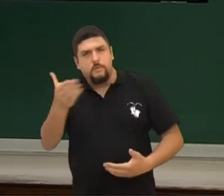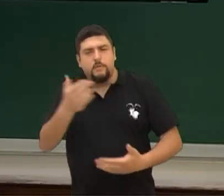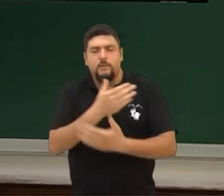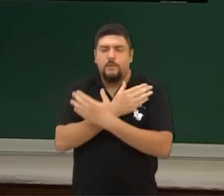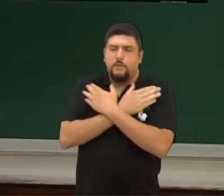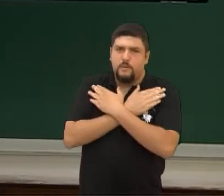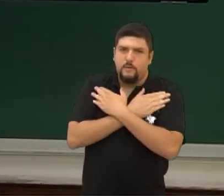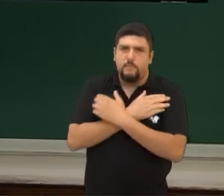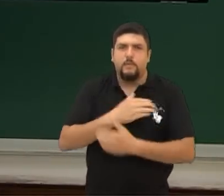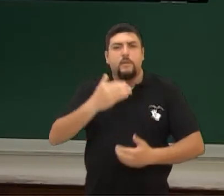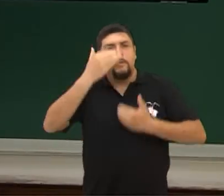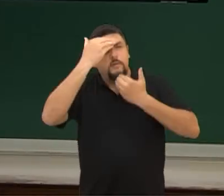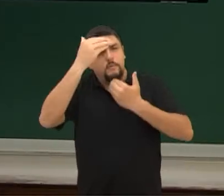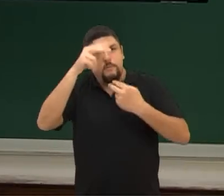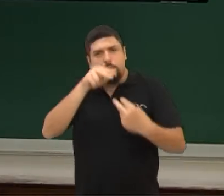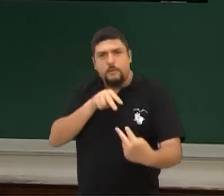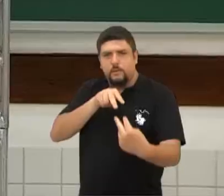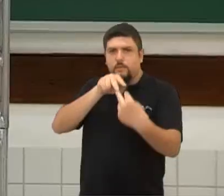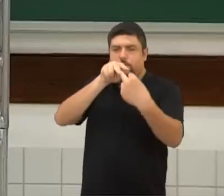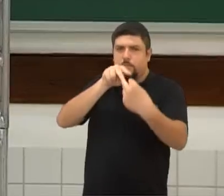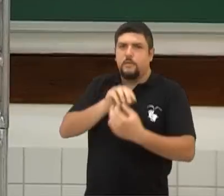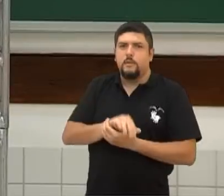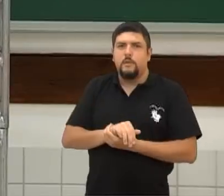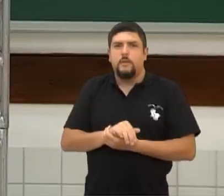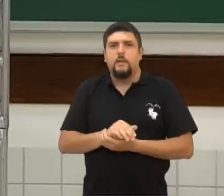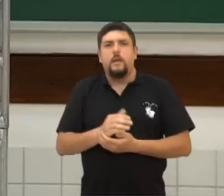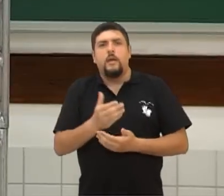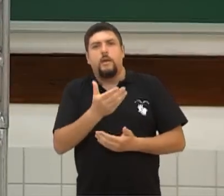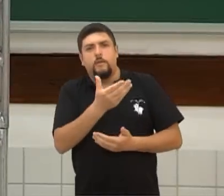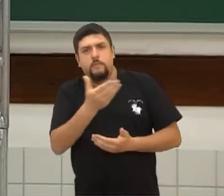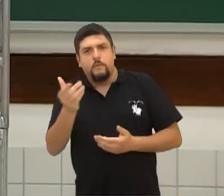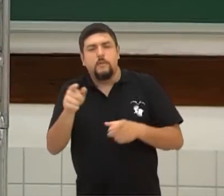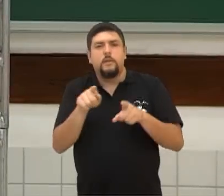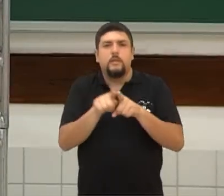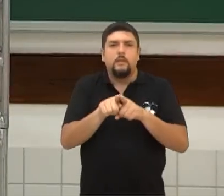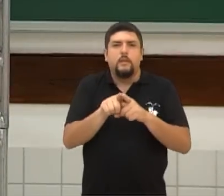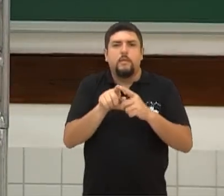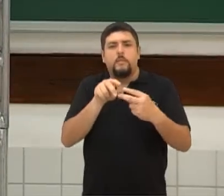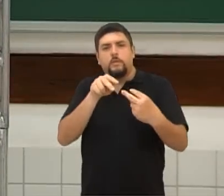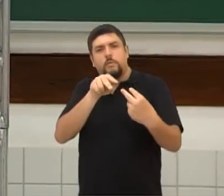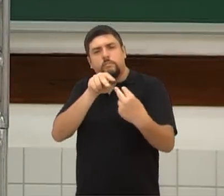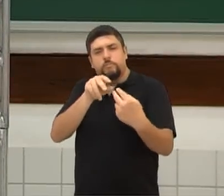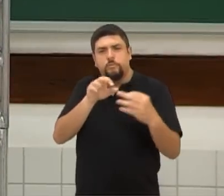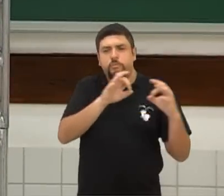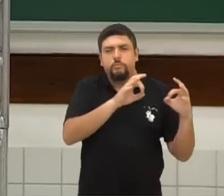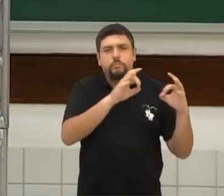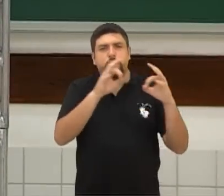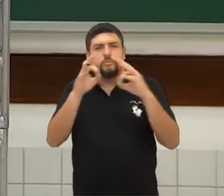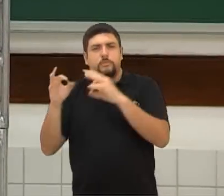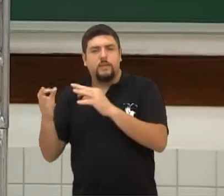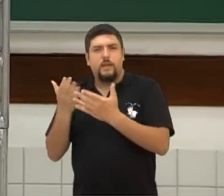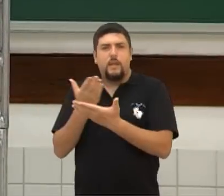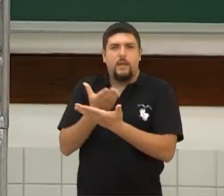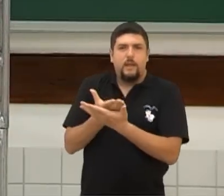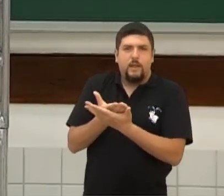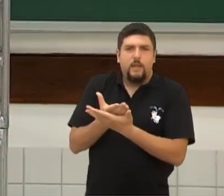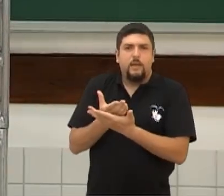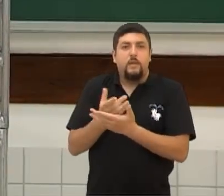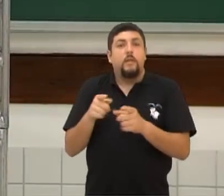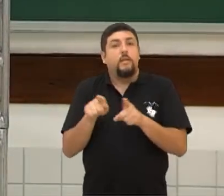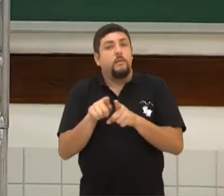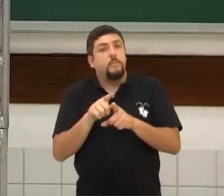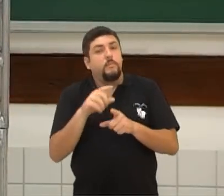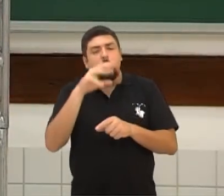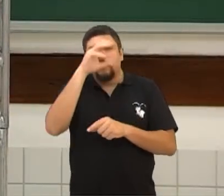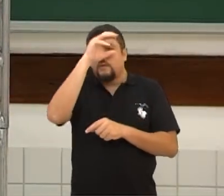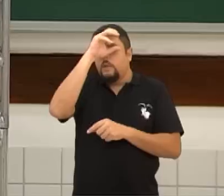Paraná. Muito obrigado a todos, vocês aqui que participaram, que estiveram comigo até agora e que aprenderam,